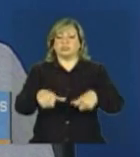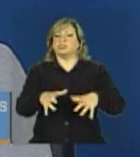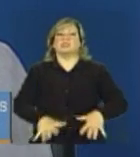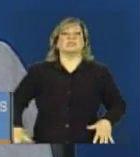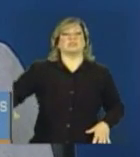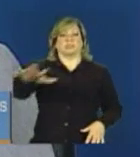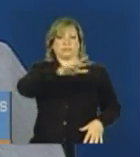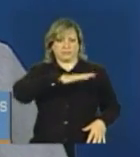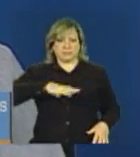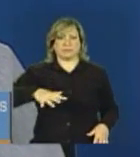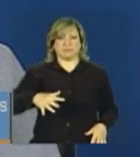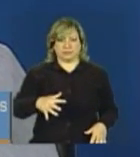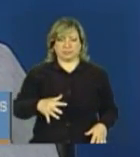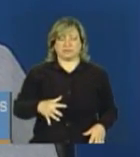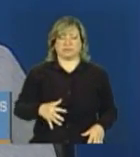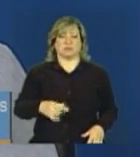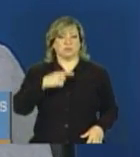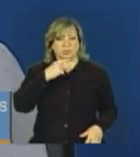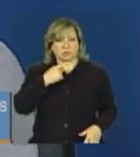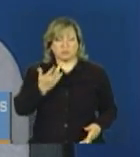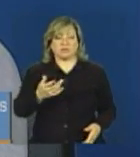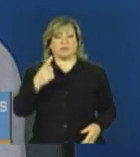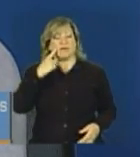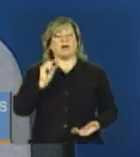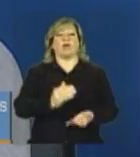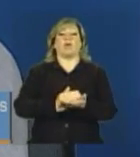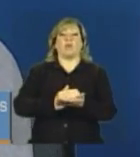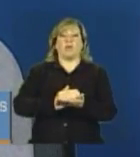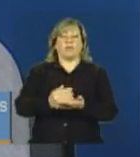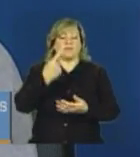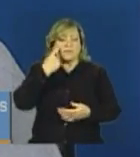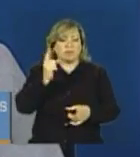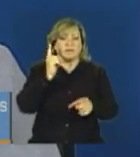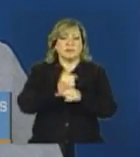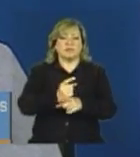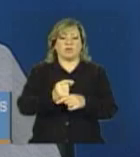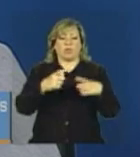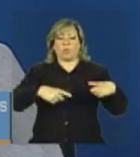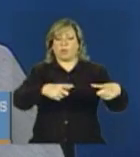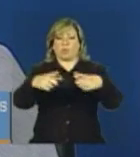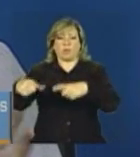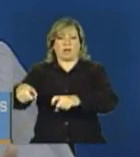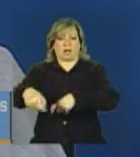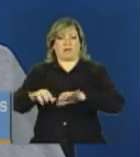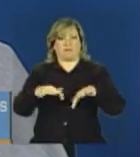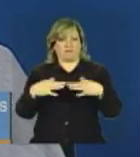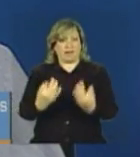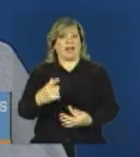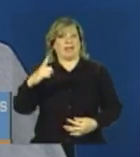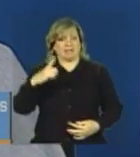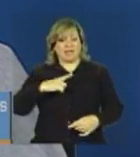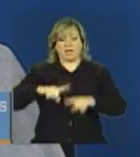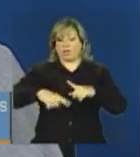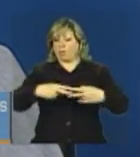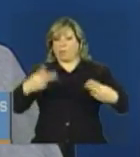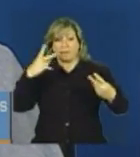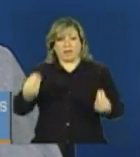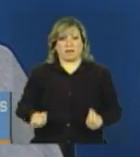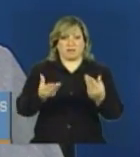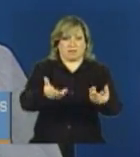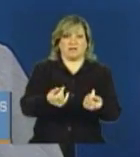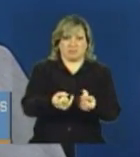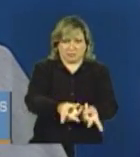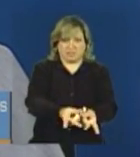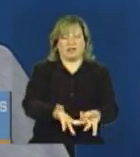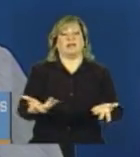abrangência e num rádio de abrangência, né, a partir de uma identificação de organizações da agricultura familiar que tem produtos para ofertar